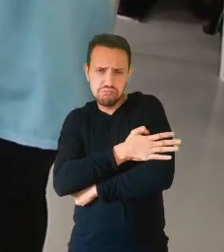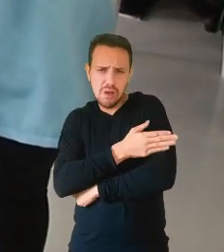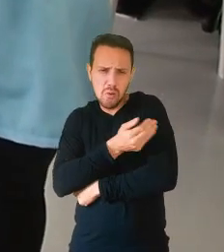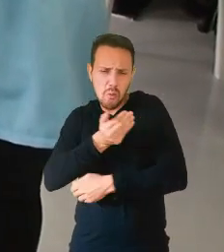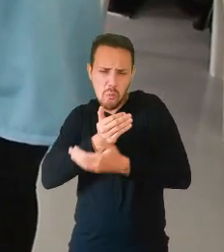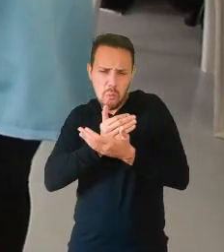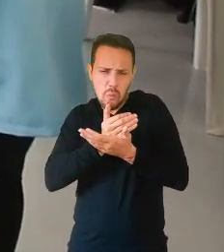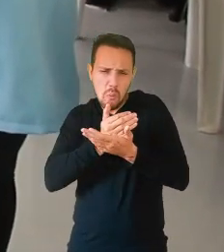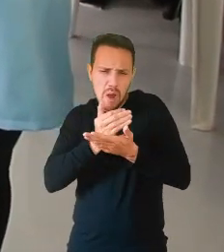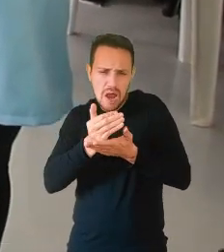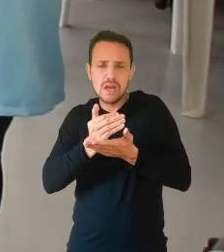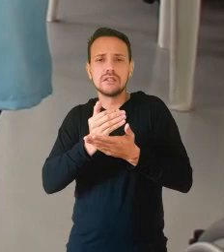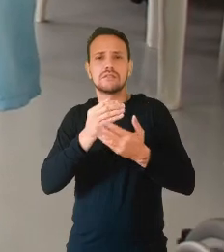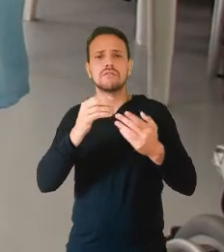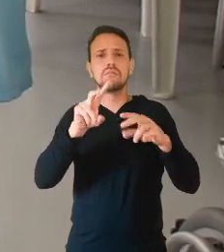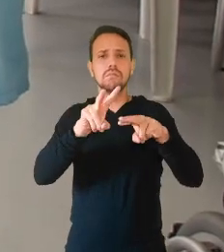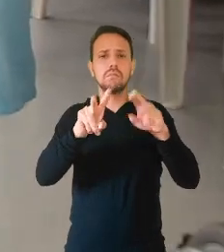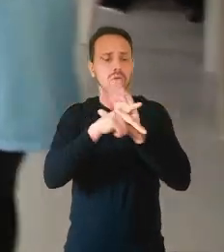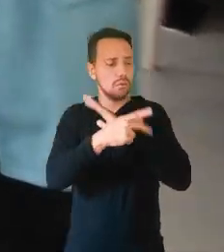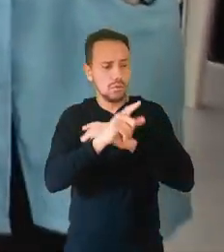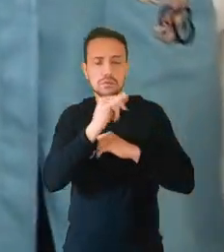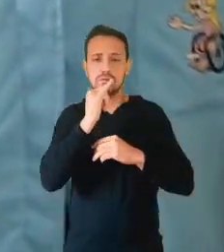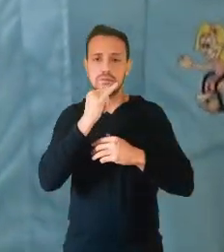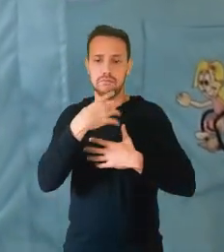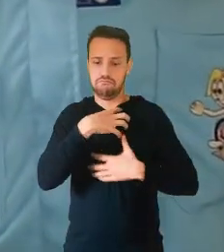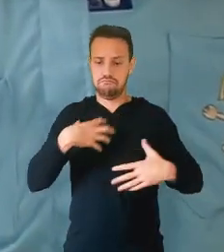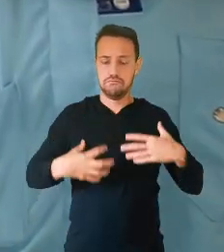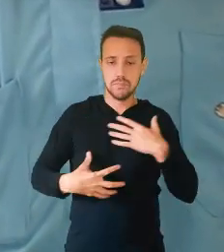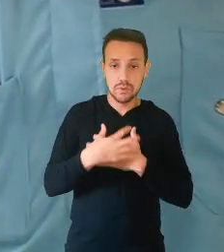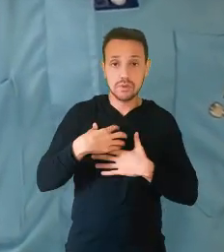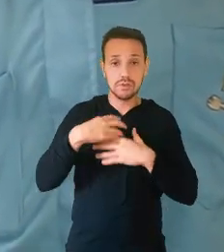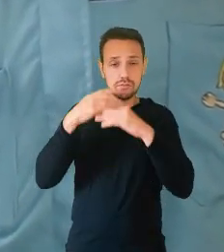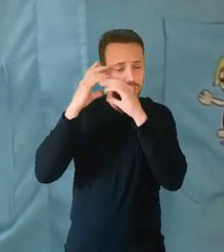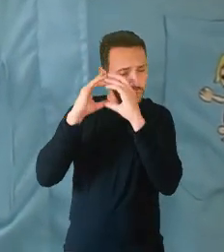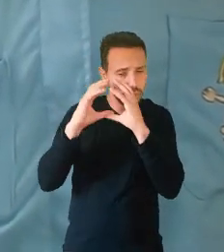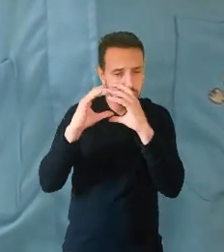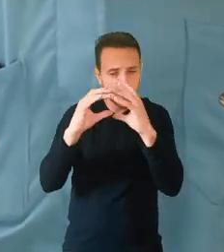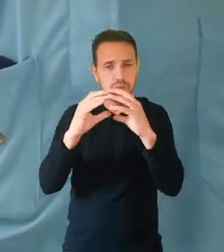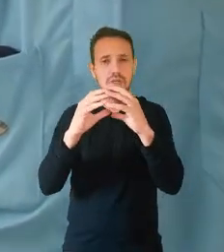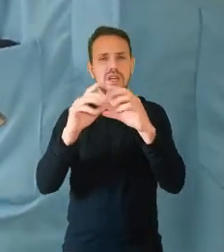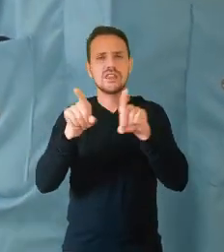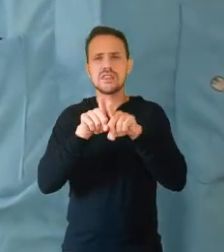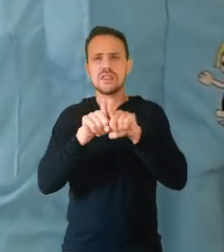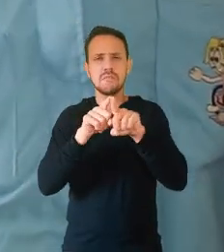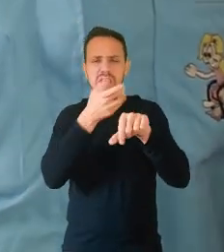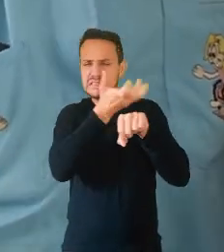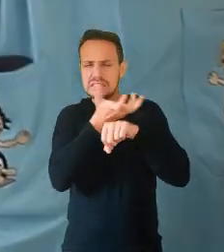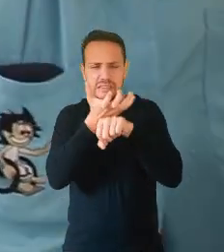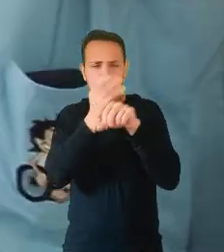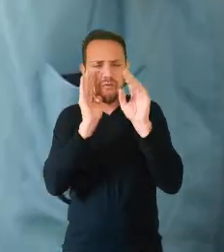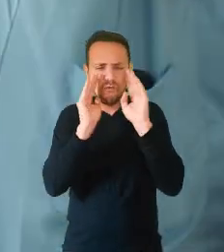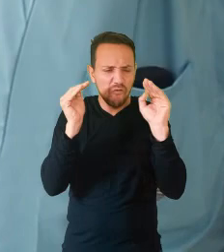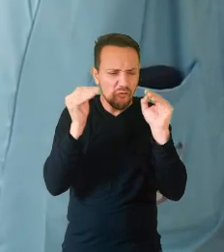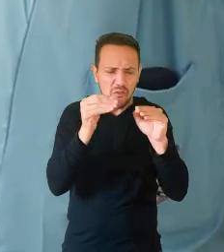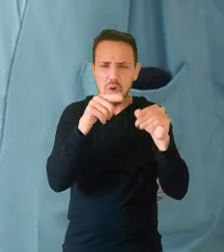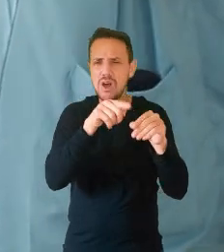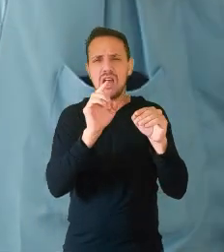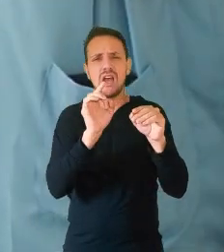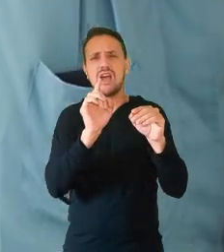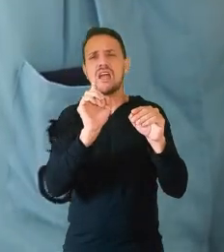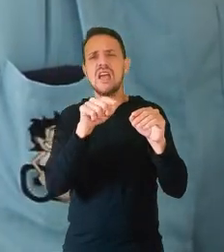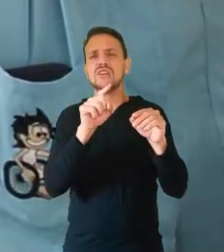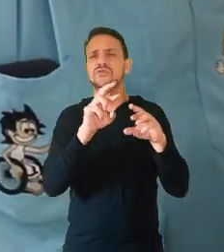iniciais, onde a DFIP acompanhou, né, desde a parte cognitiva, motora, dificuldade em matérias específicas,